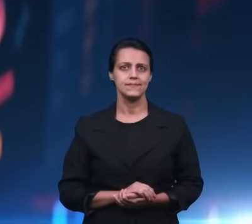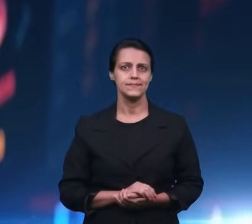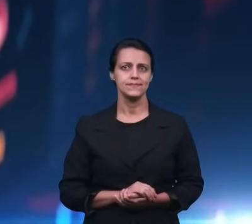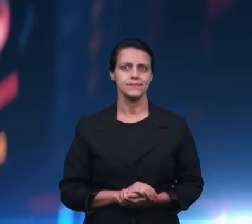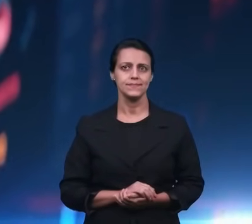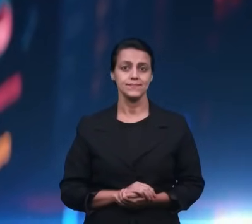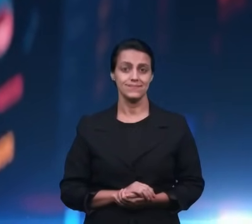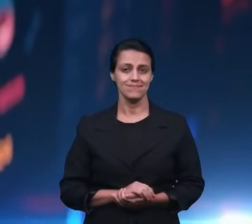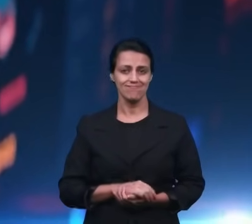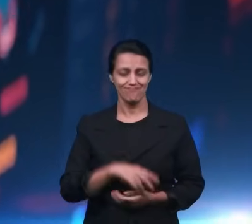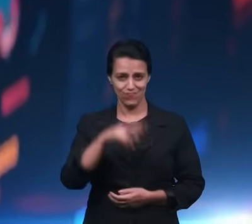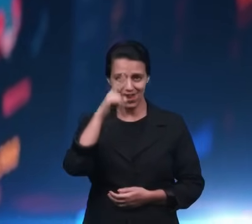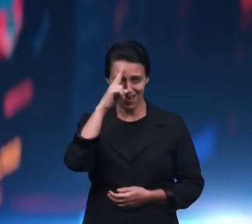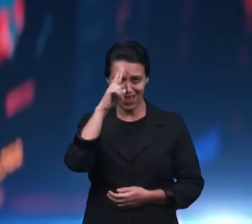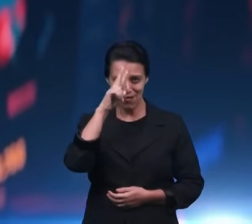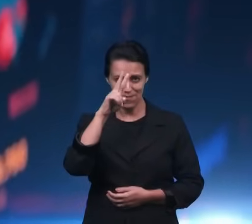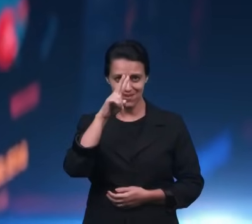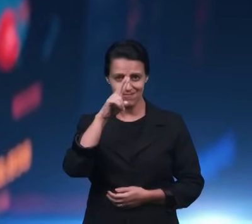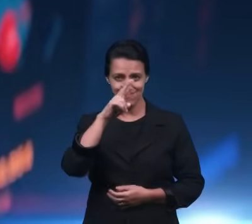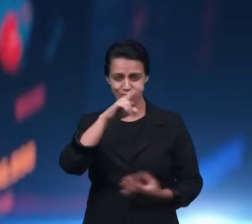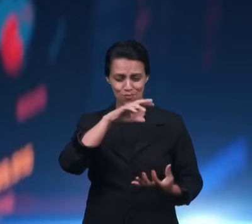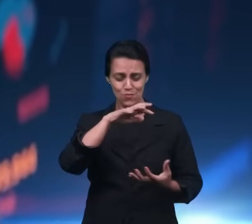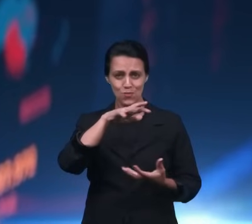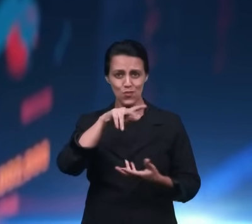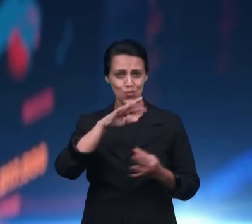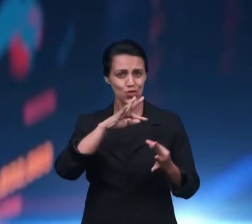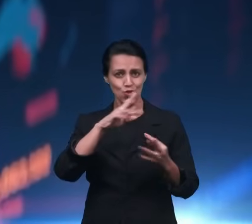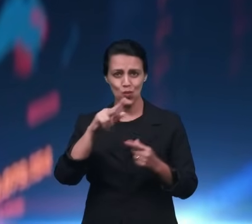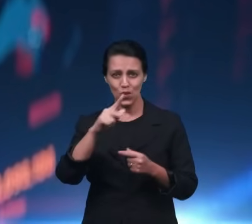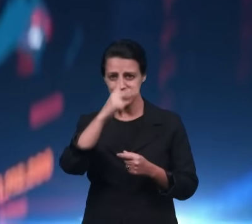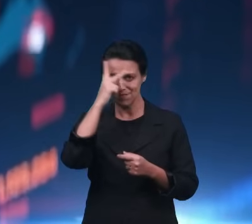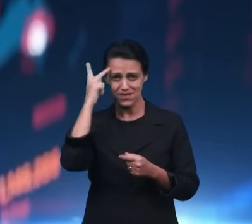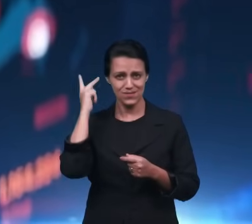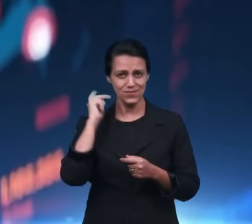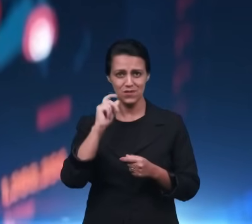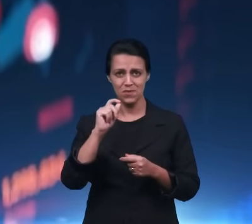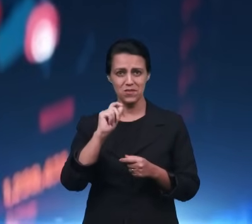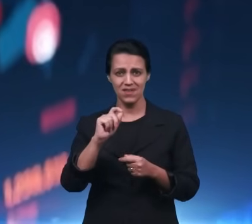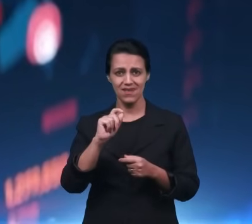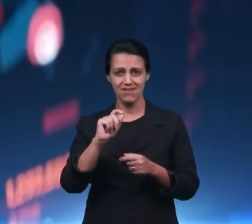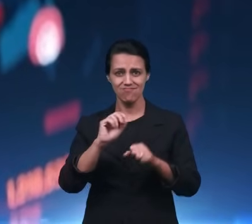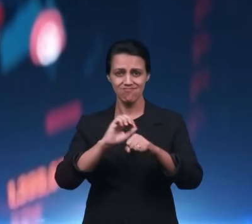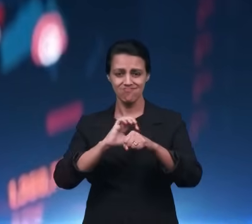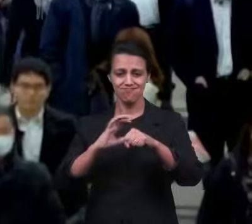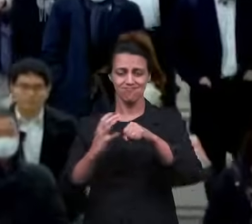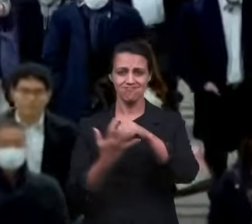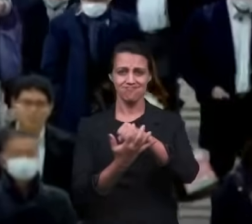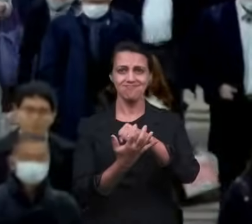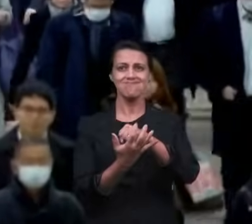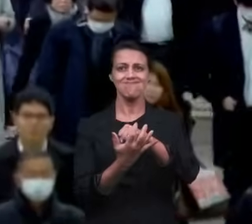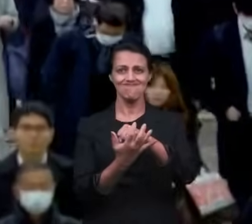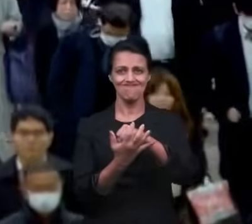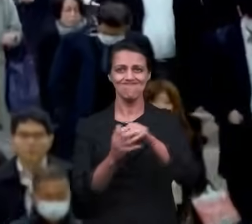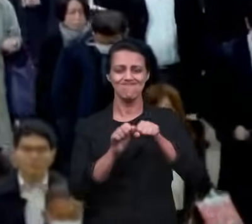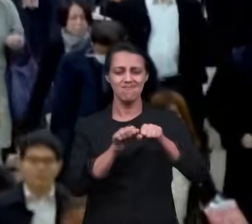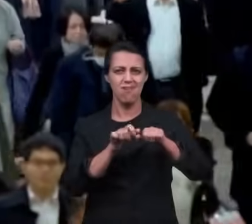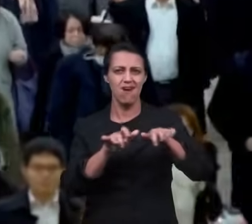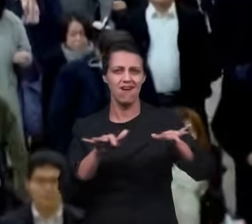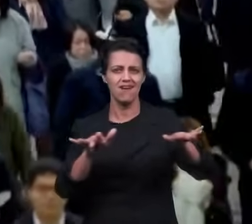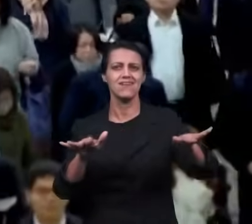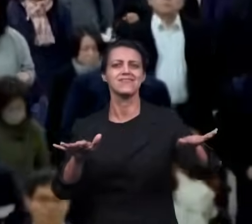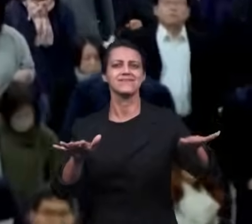Quem não se lembra do mundo de joelhos por essa peste que assolou toda a